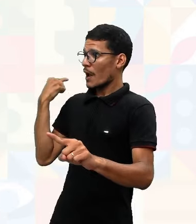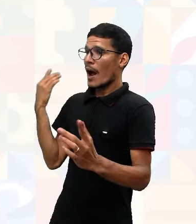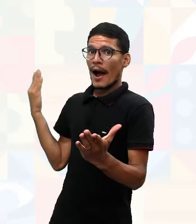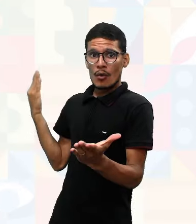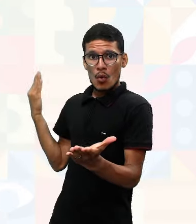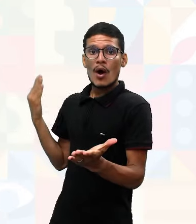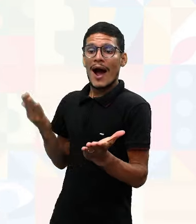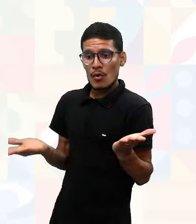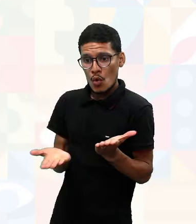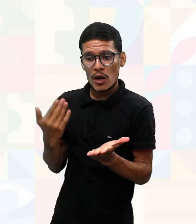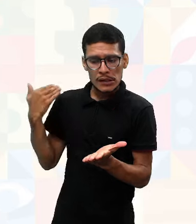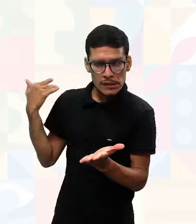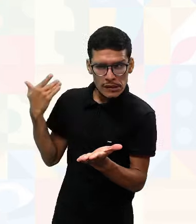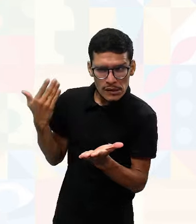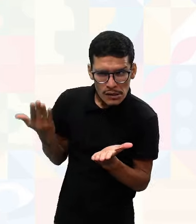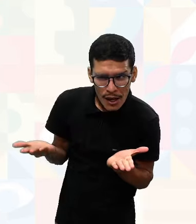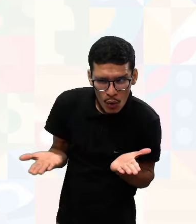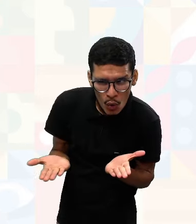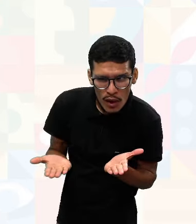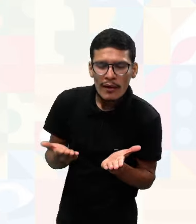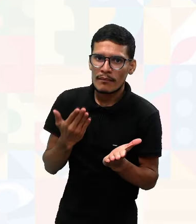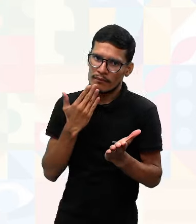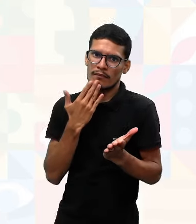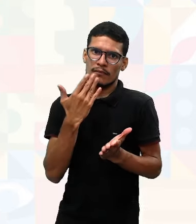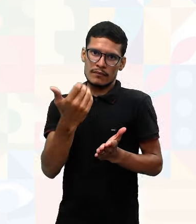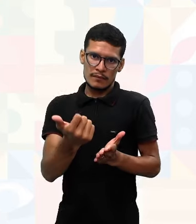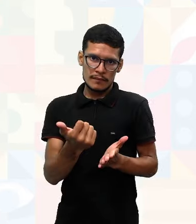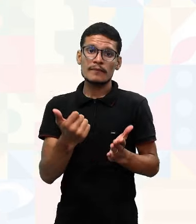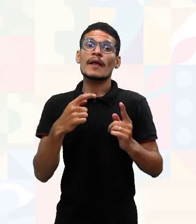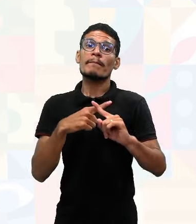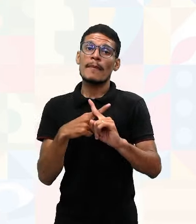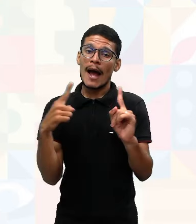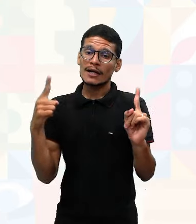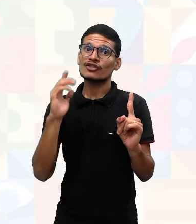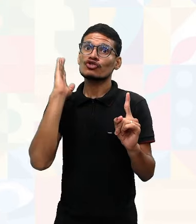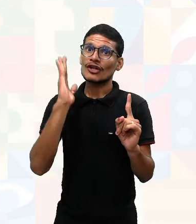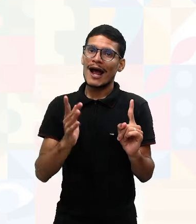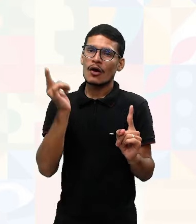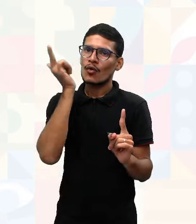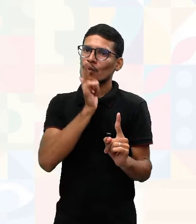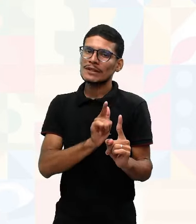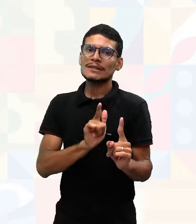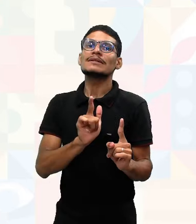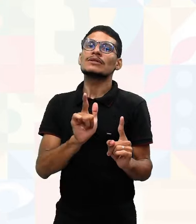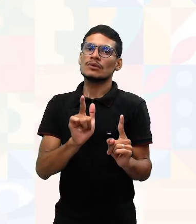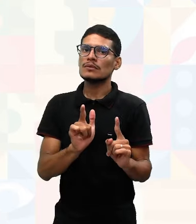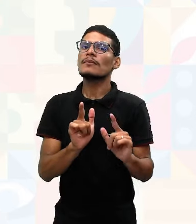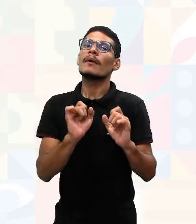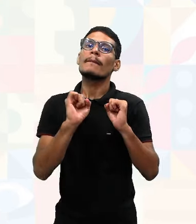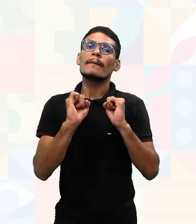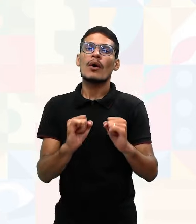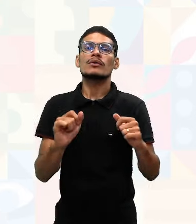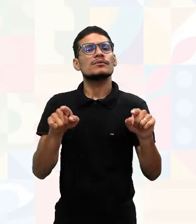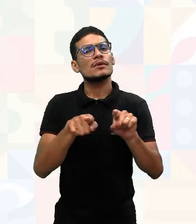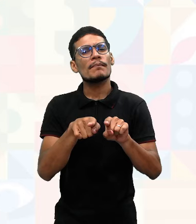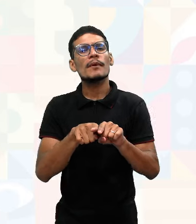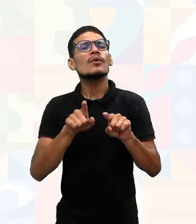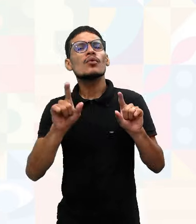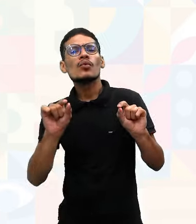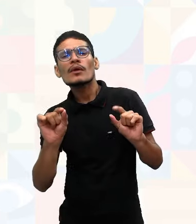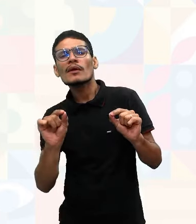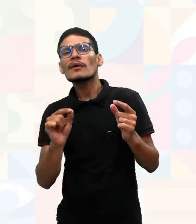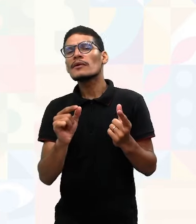ainda muito chão a andar. Mas esse pedaço que a gente já conseguiu conquistar, a gente pode desfrutar